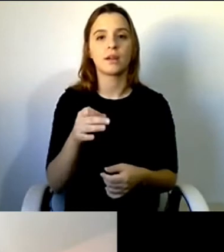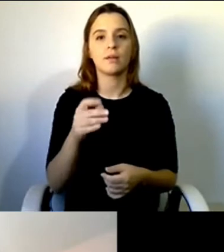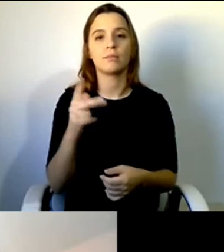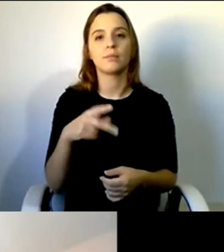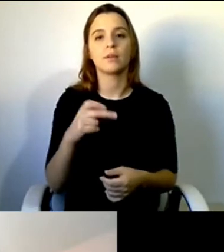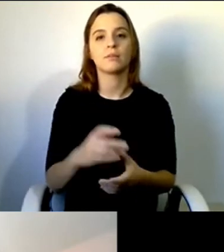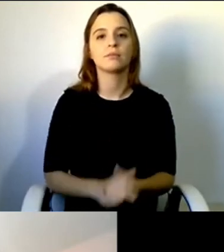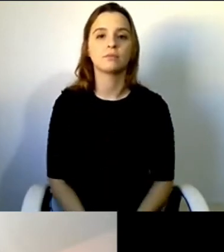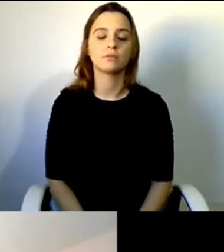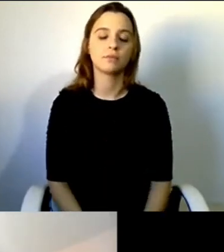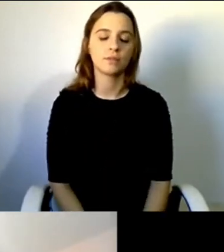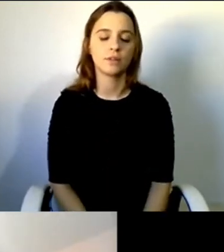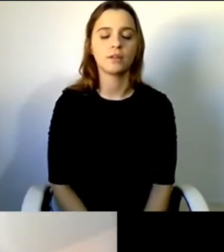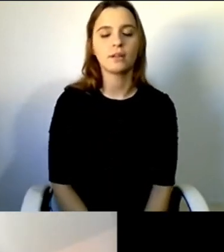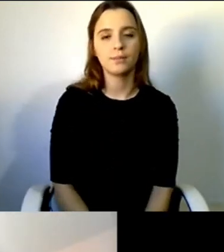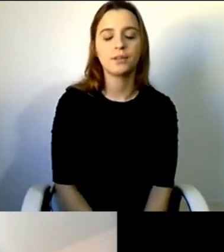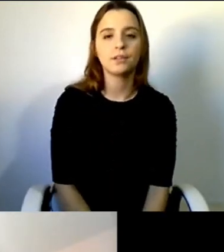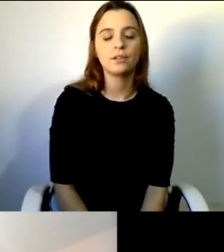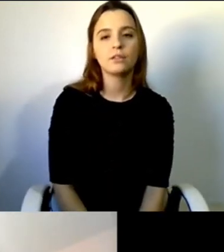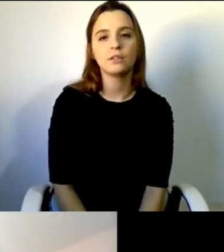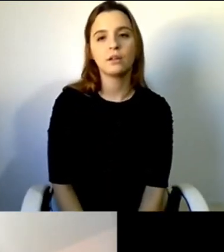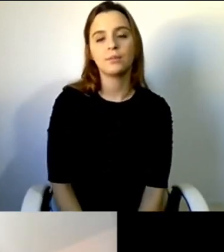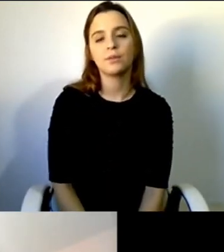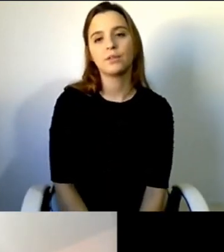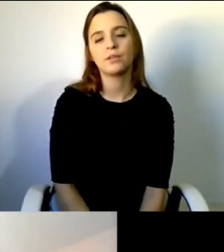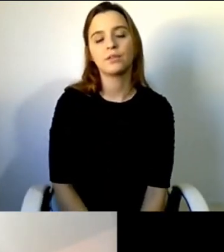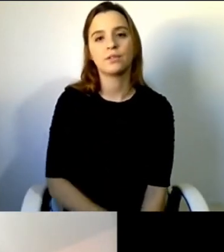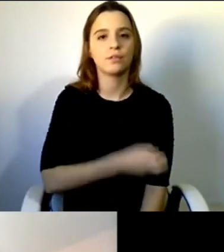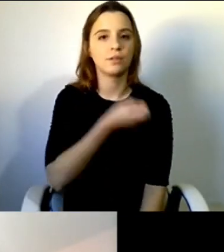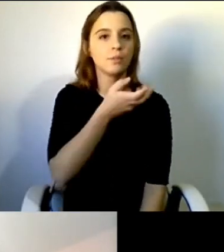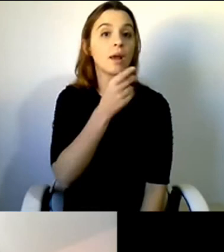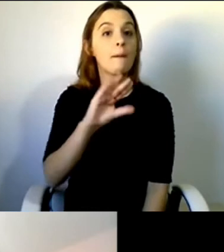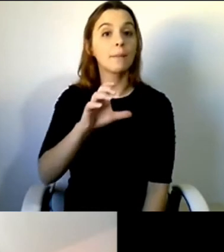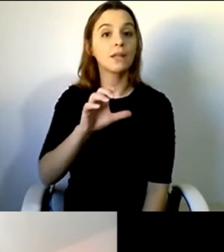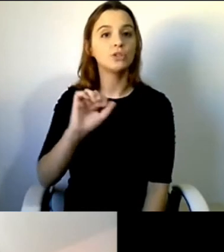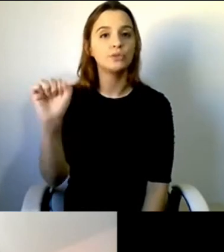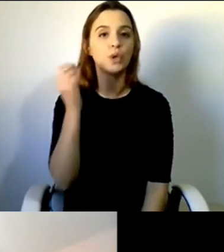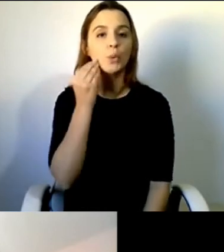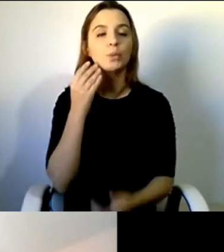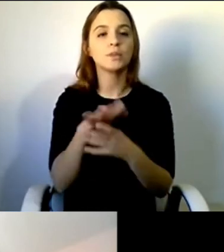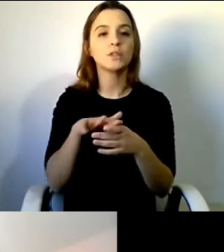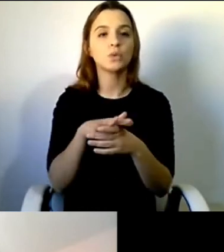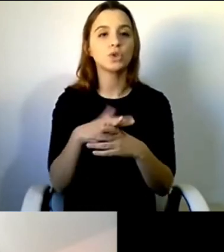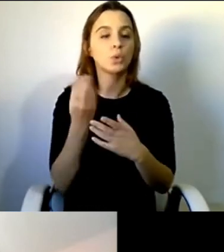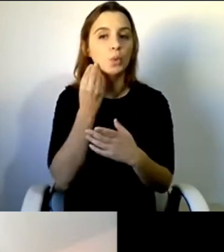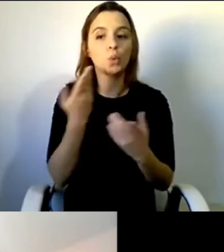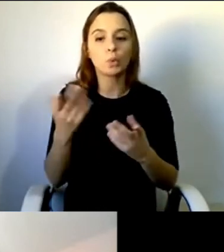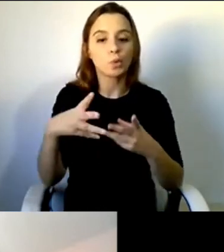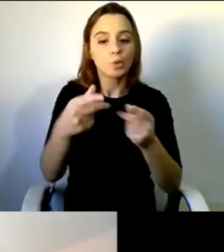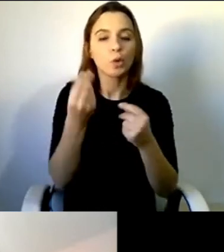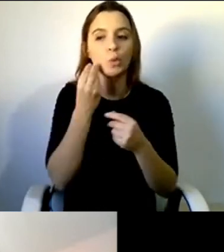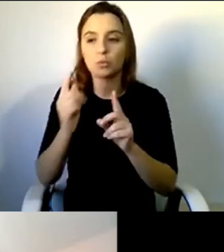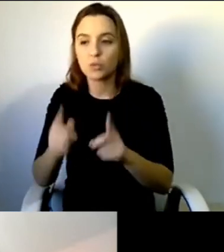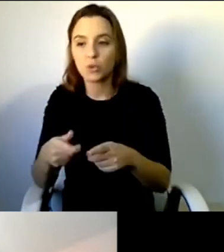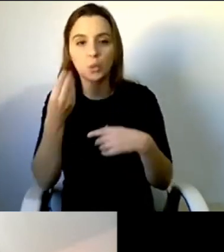dizer como é que é no seu país, como é que está a situação, como é que evoluiu, como é que começou.